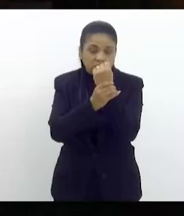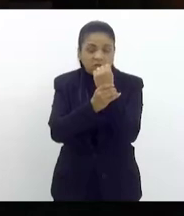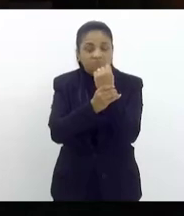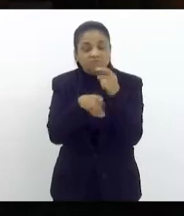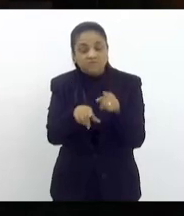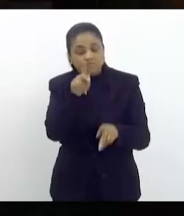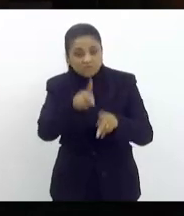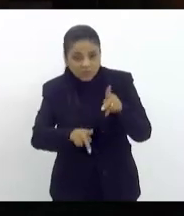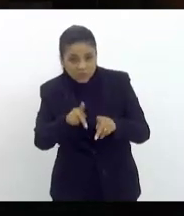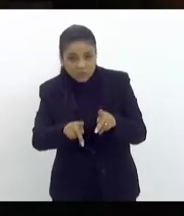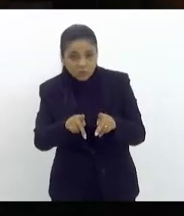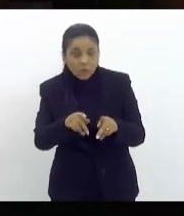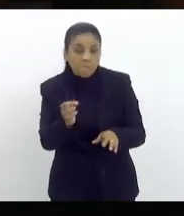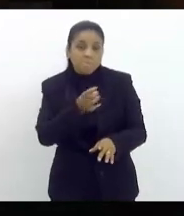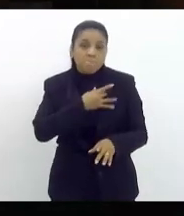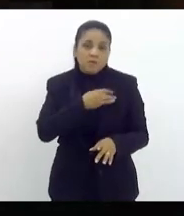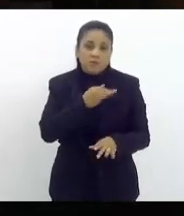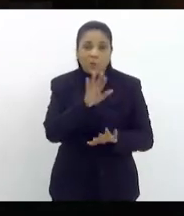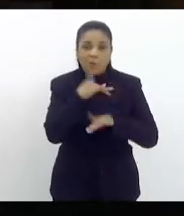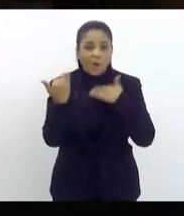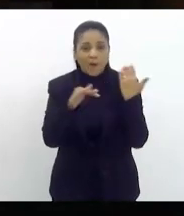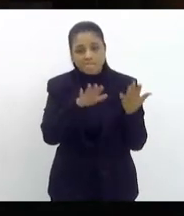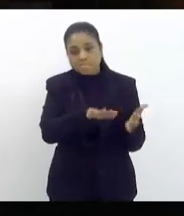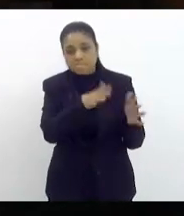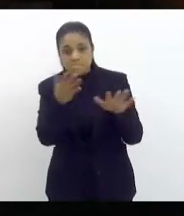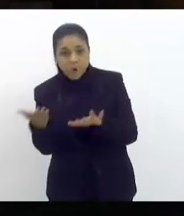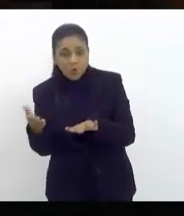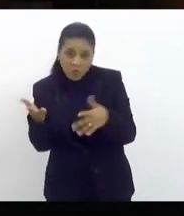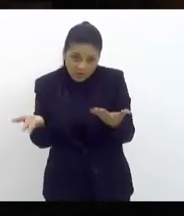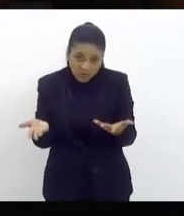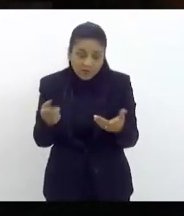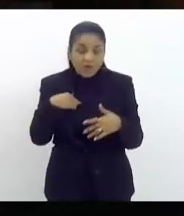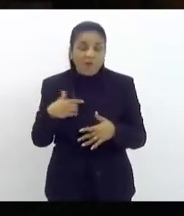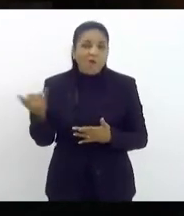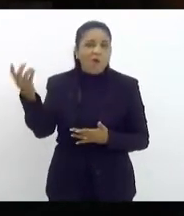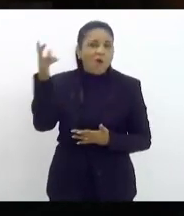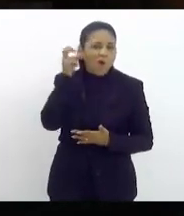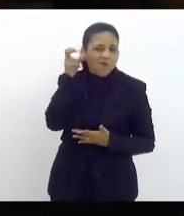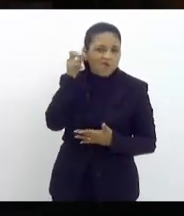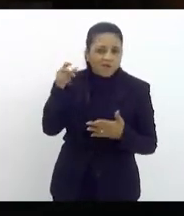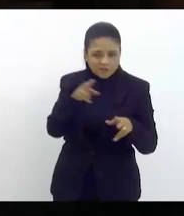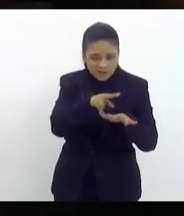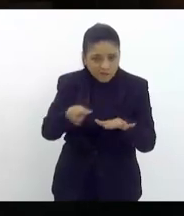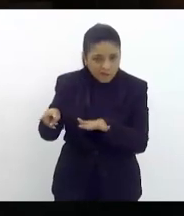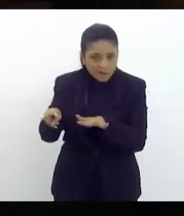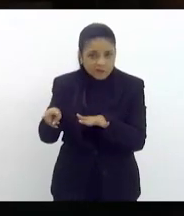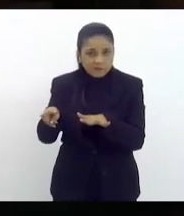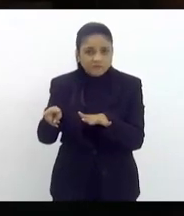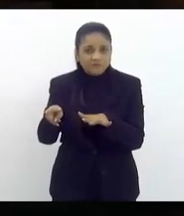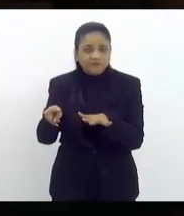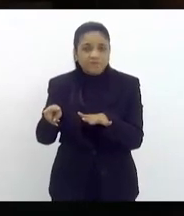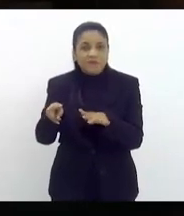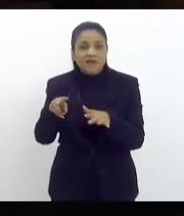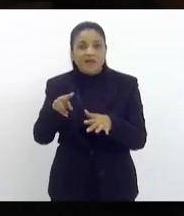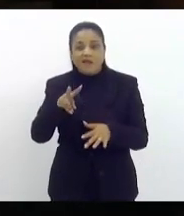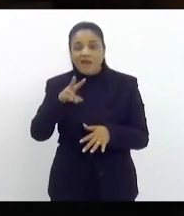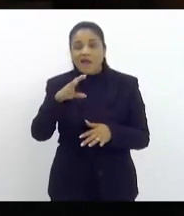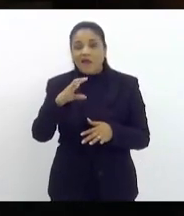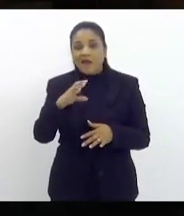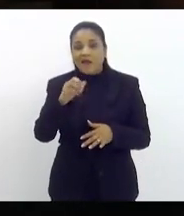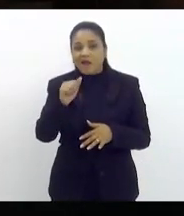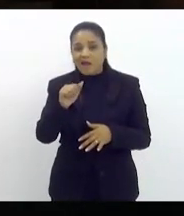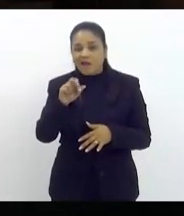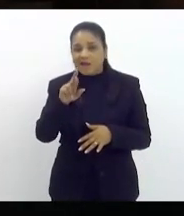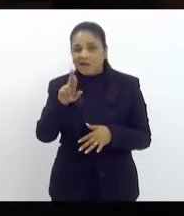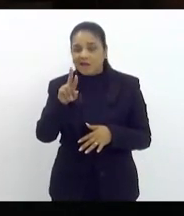ter medo de morrer, que é o que eu ouvi essa semana, senhor presidente, no lançamento da caravana Jovem